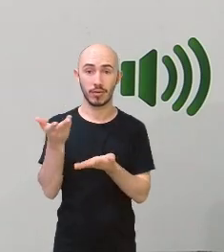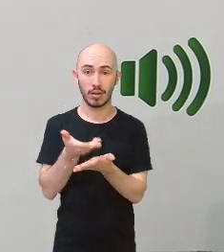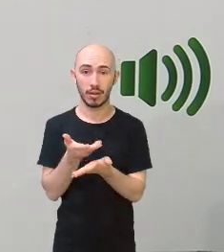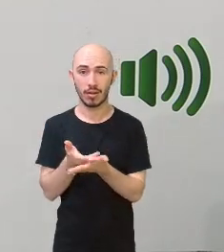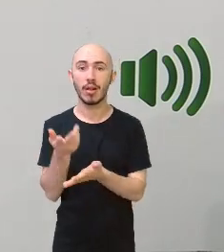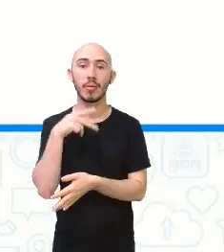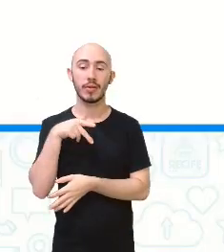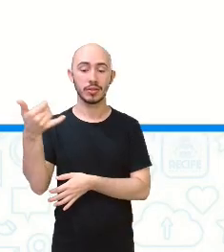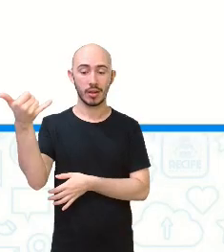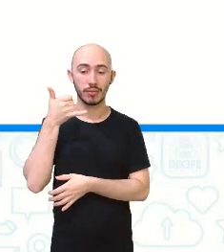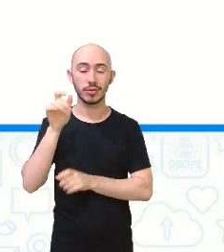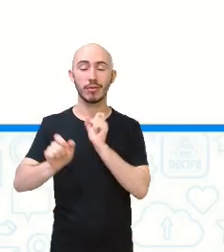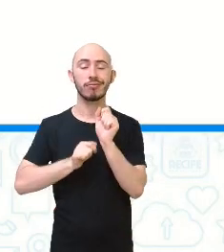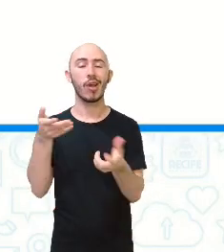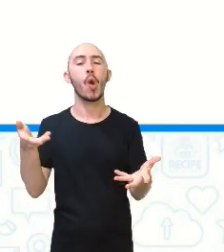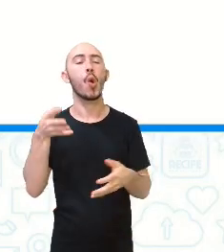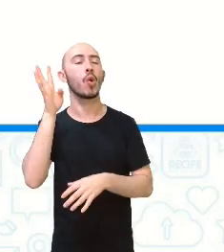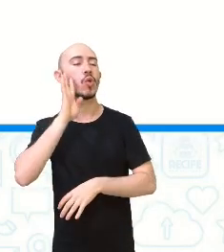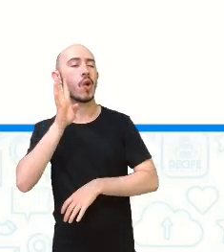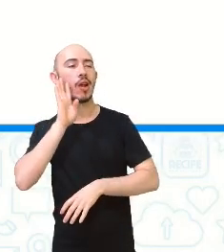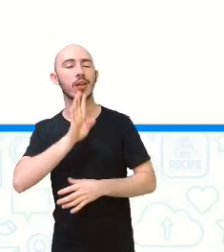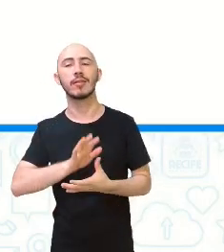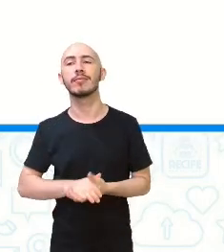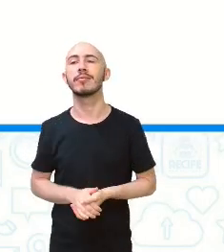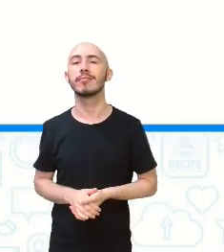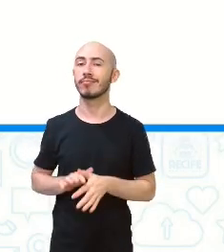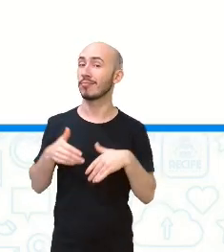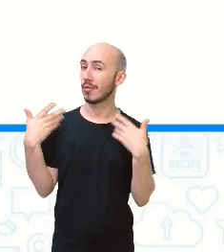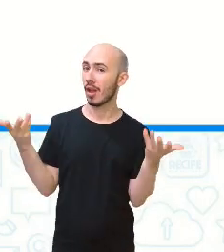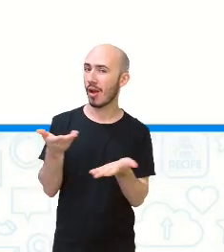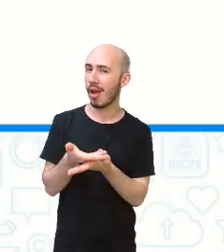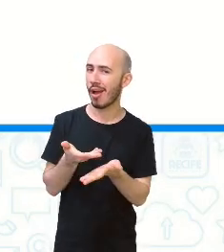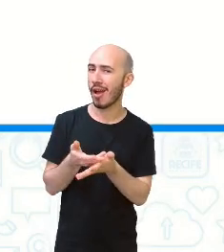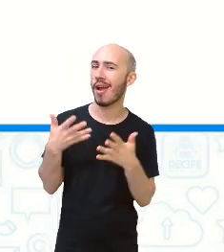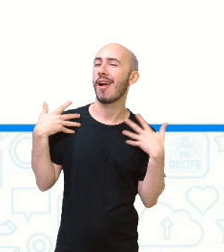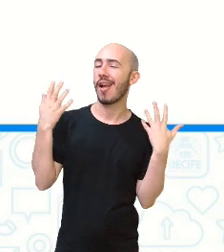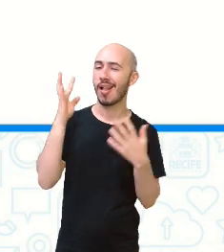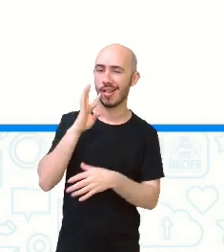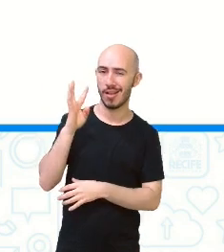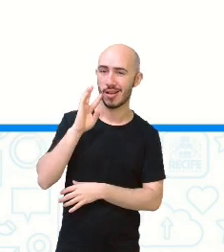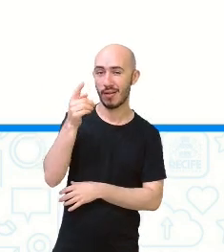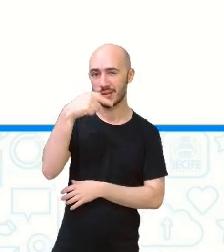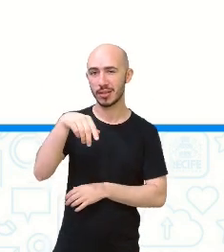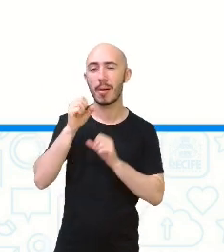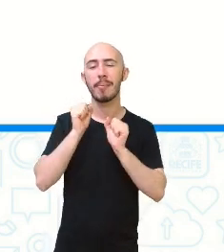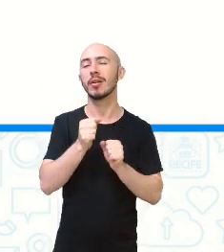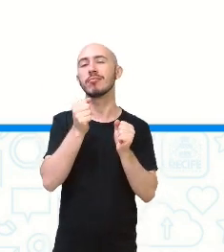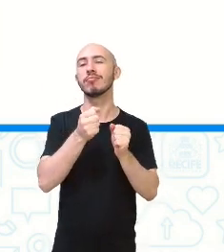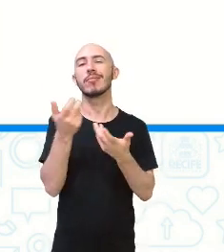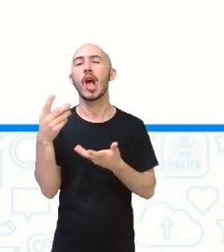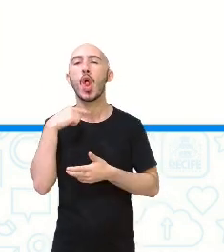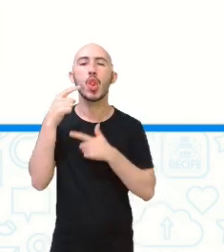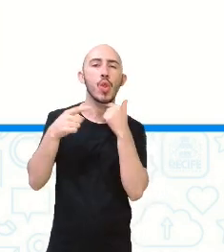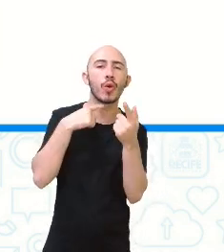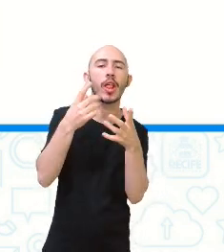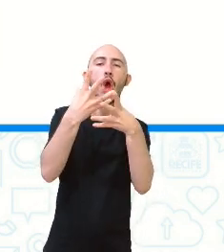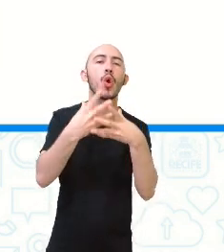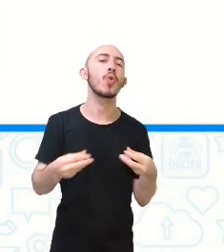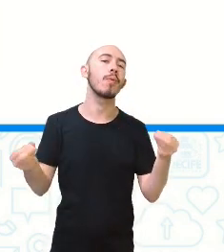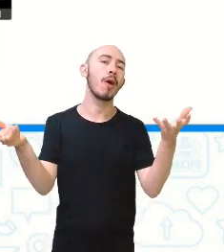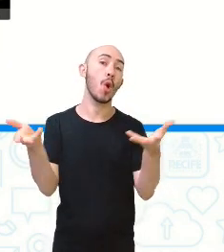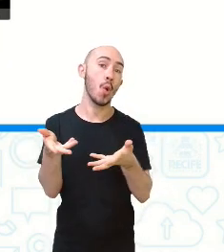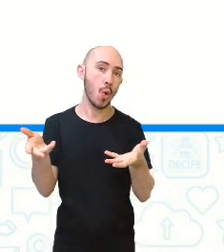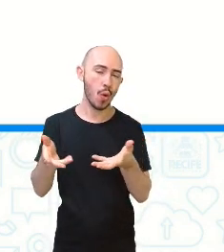vai ser legal, e é verdade. A nossa aula hoje vai ser super animada, vai ser uma aula bem legal, e vocês vão poder esclarecer suas dúvidas. Agora,